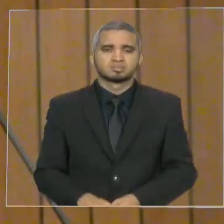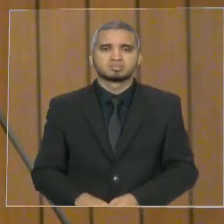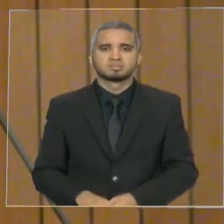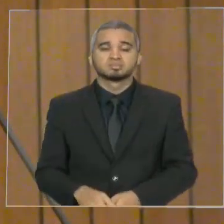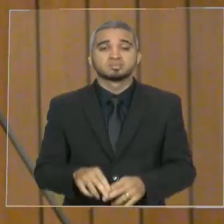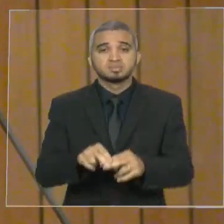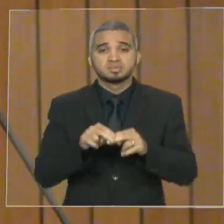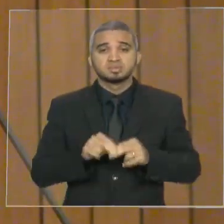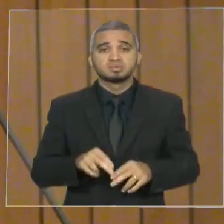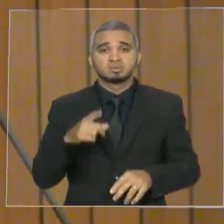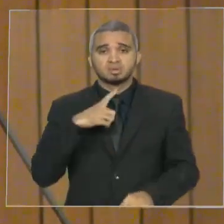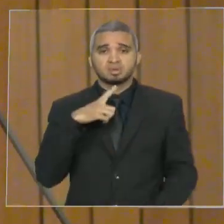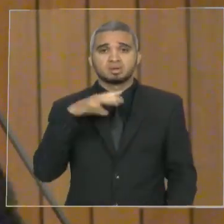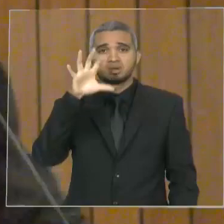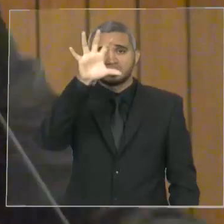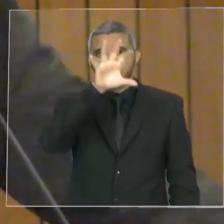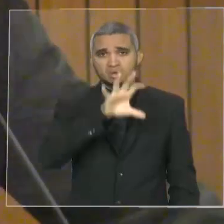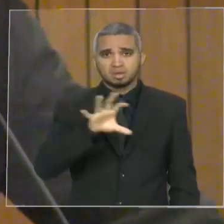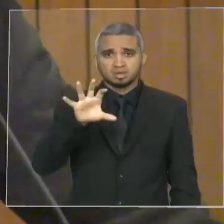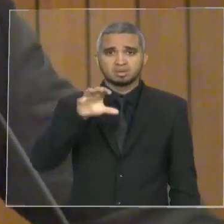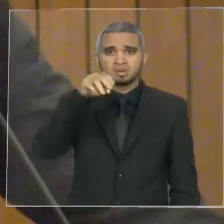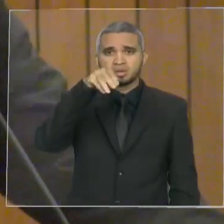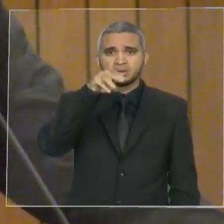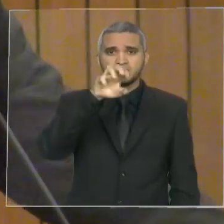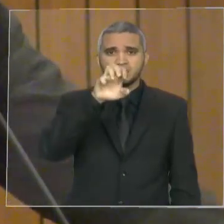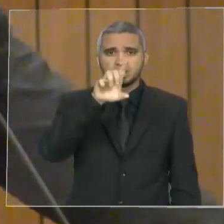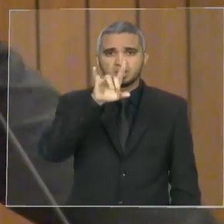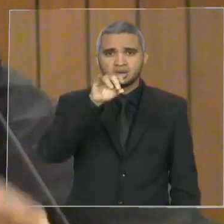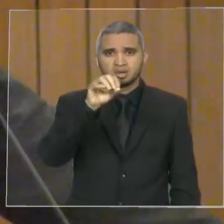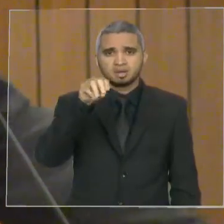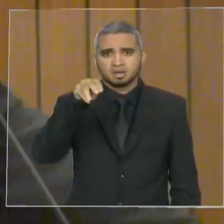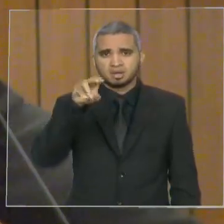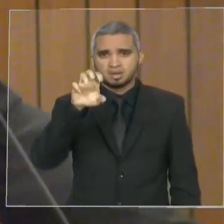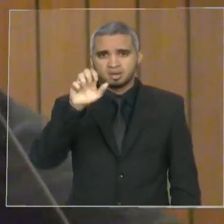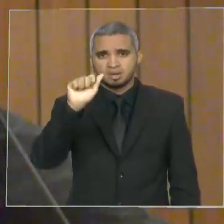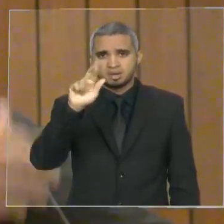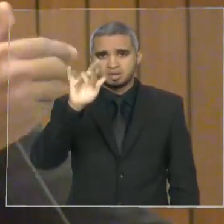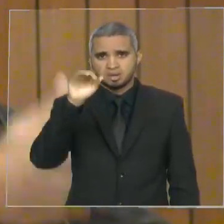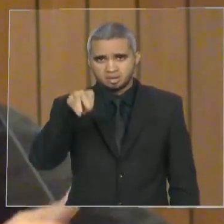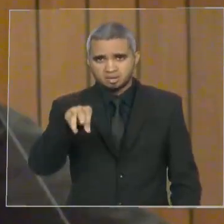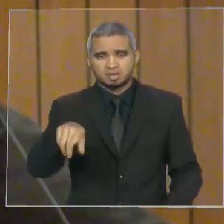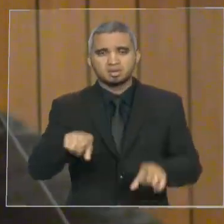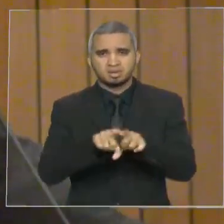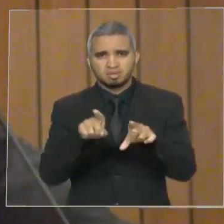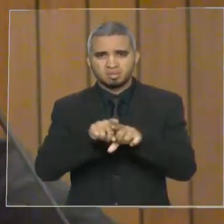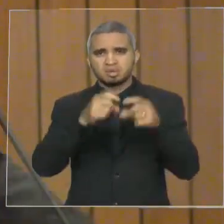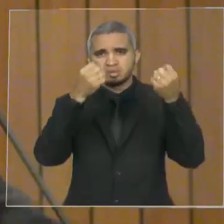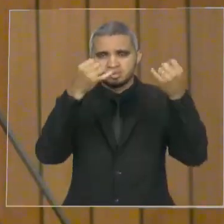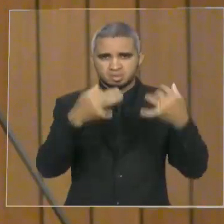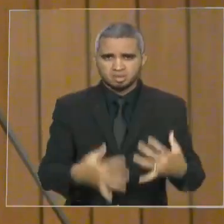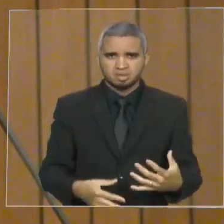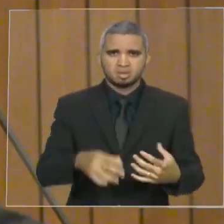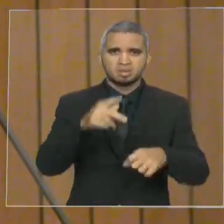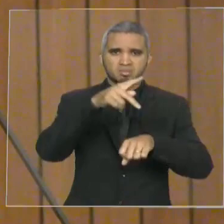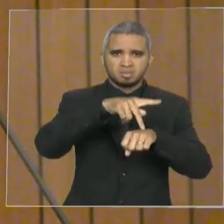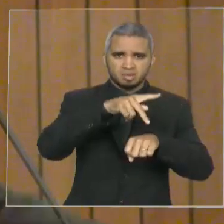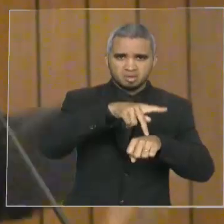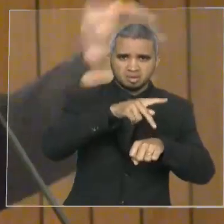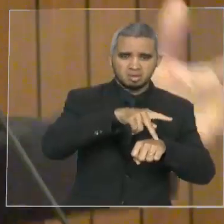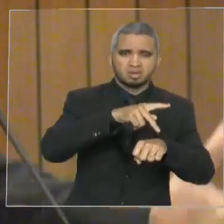Mearim, tratamos também da problemática do município de Pedreiras, de Trizidela, de São Luís Gonzaga também, que também já foi